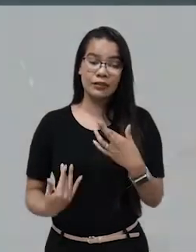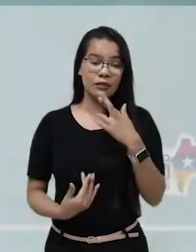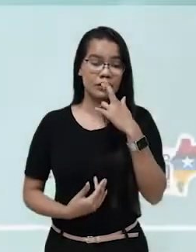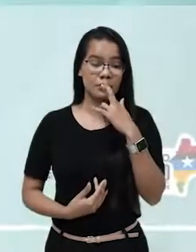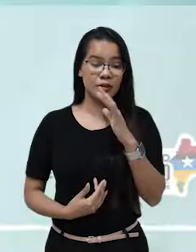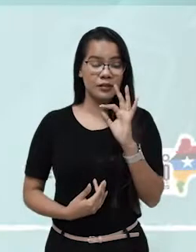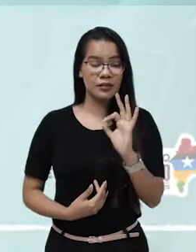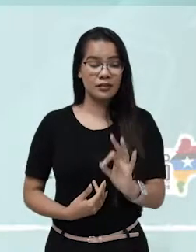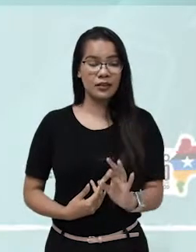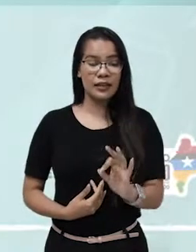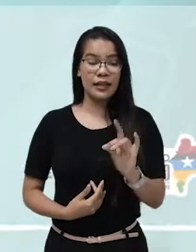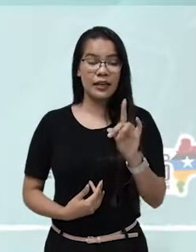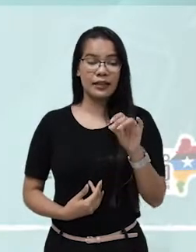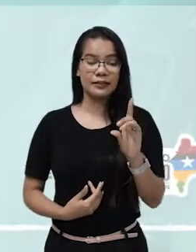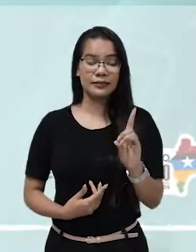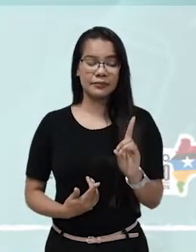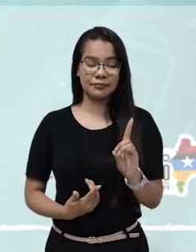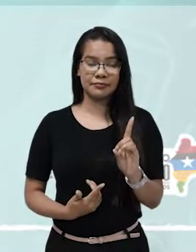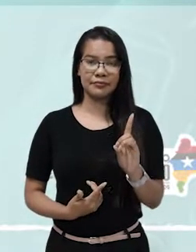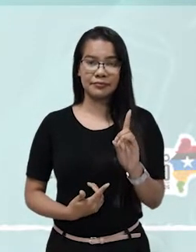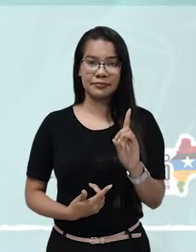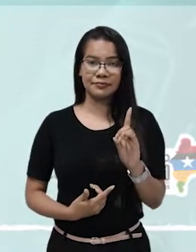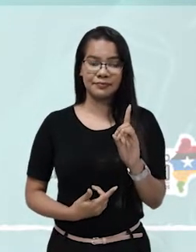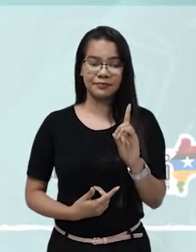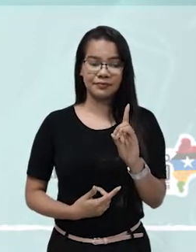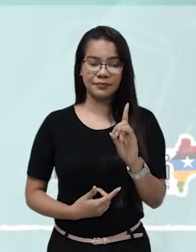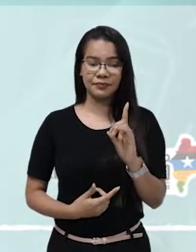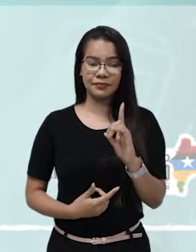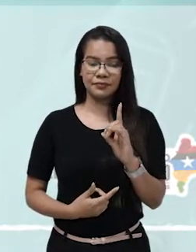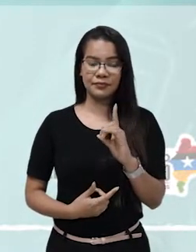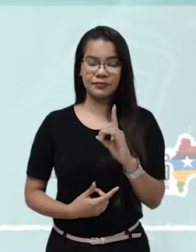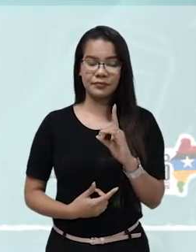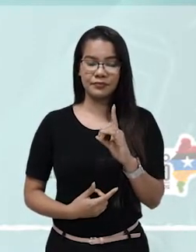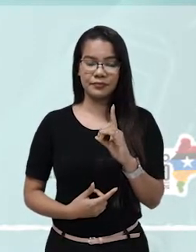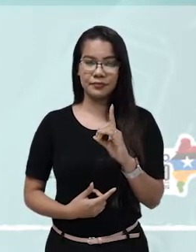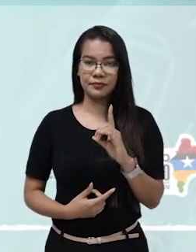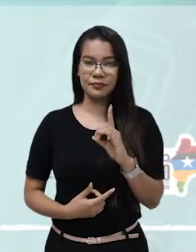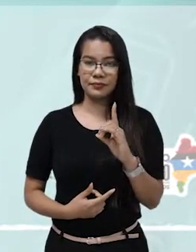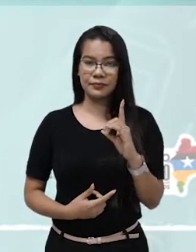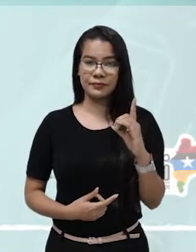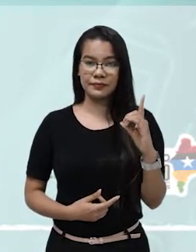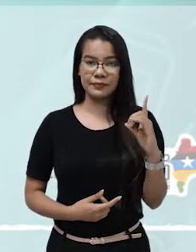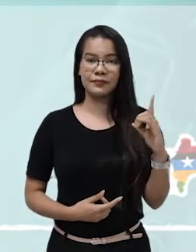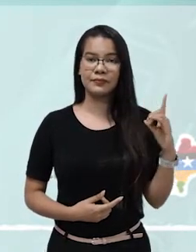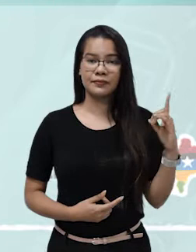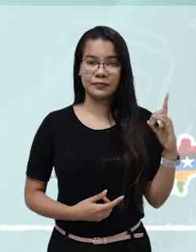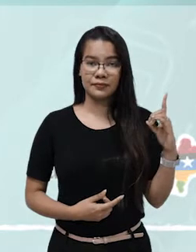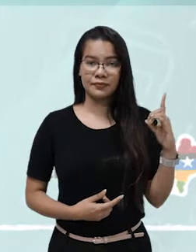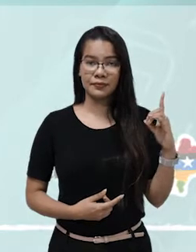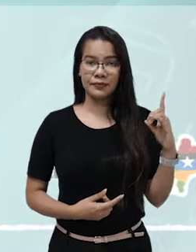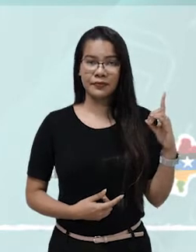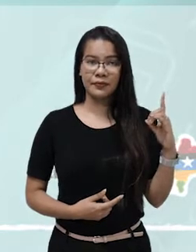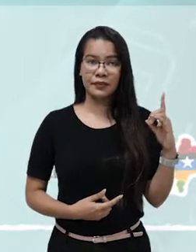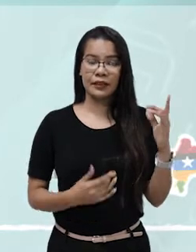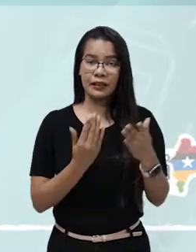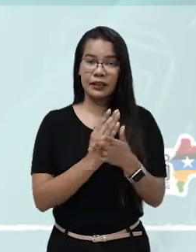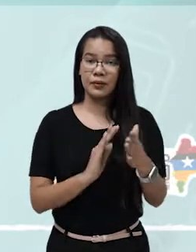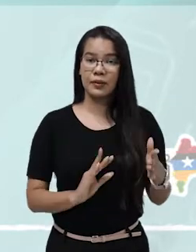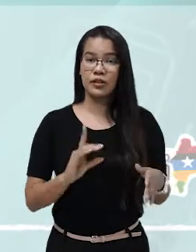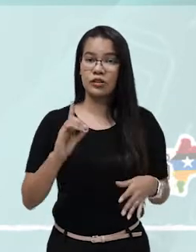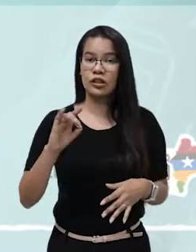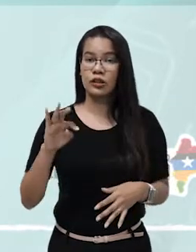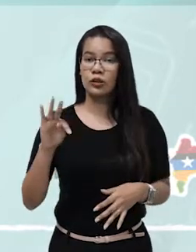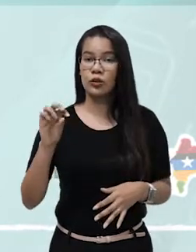Resposta correta, letra D. Intercâmbio, paroxítona terminada em ditongo, ditongo crescente. O que é o